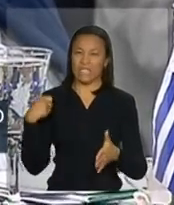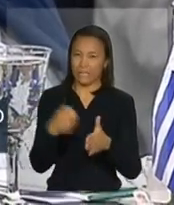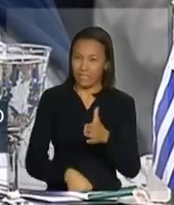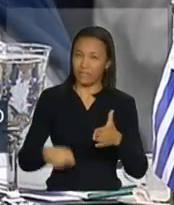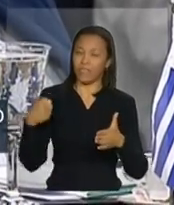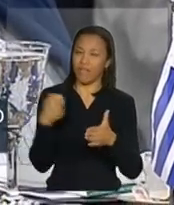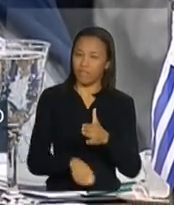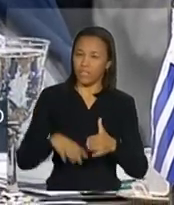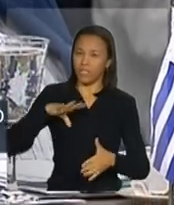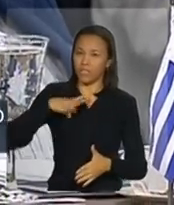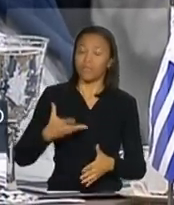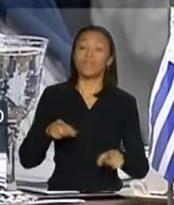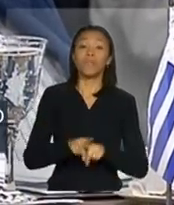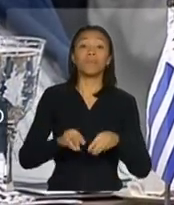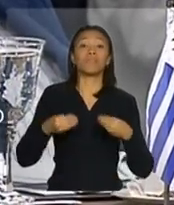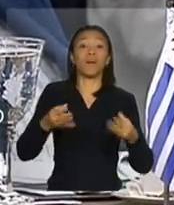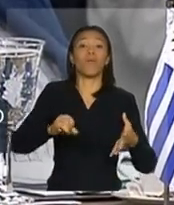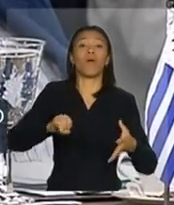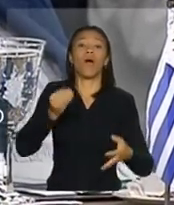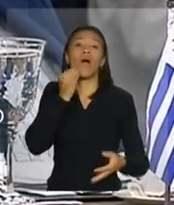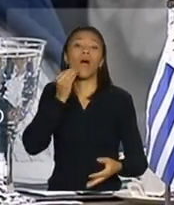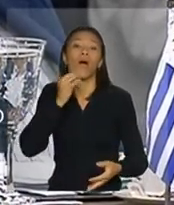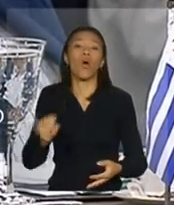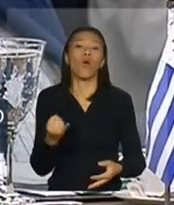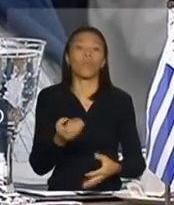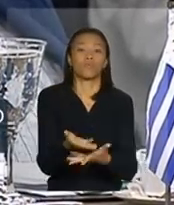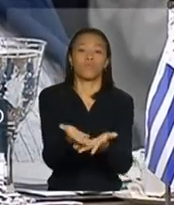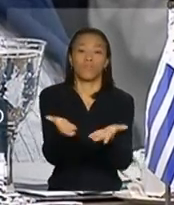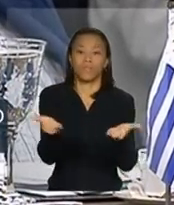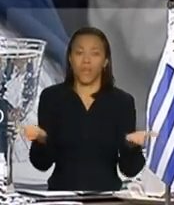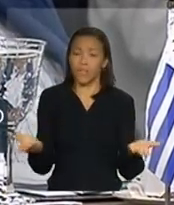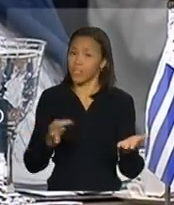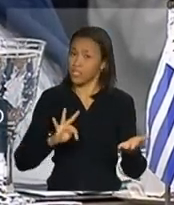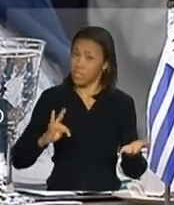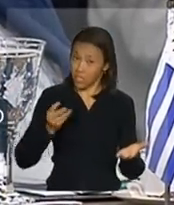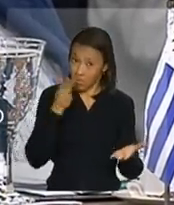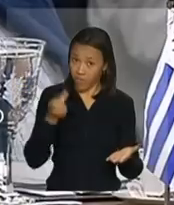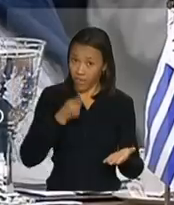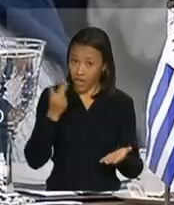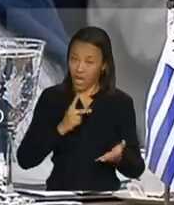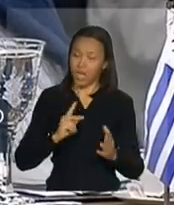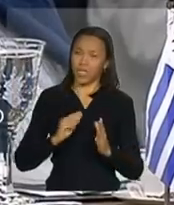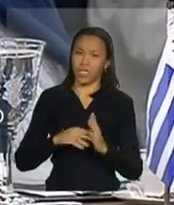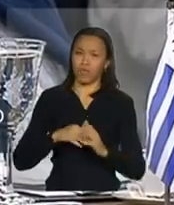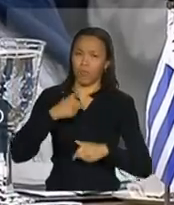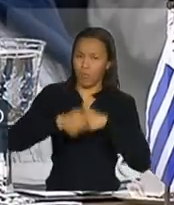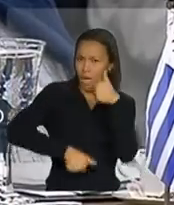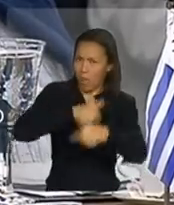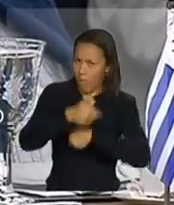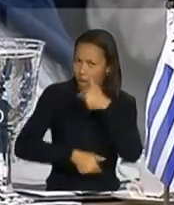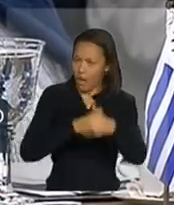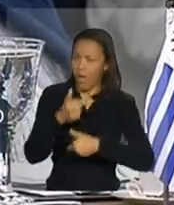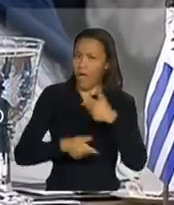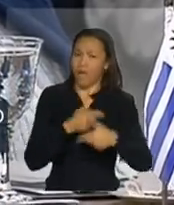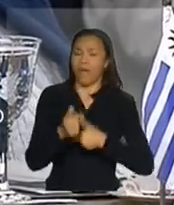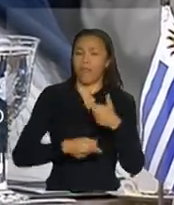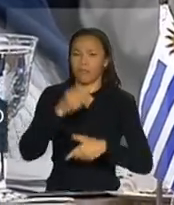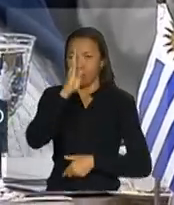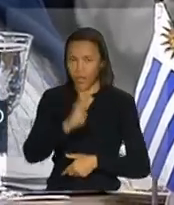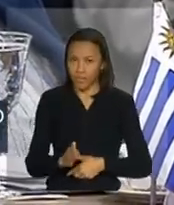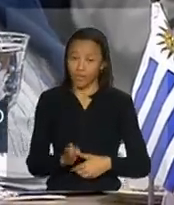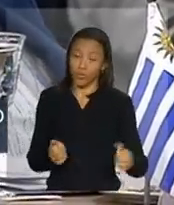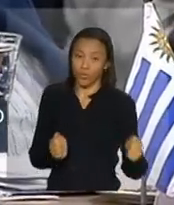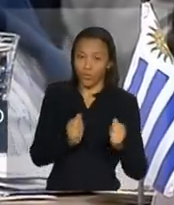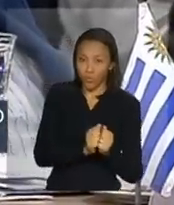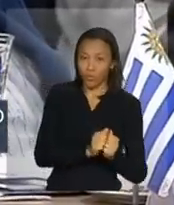desafios e de oportunidades, e registrar o total empenho do Brasil de trabalhar ao lado do Uruguai e